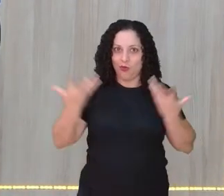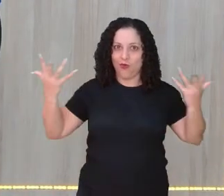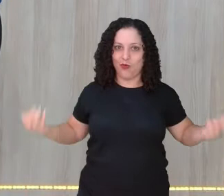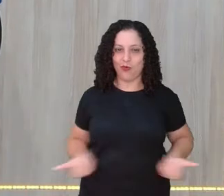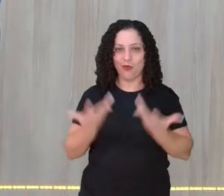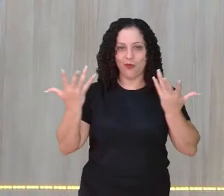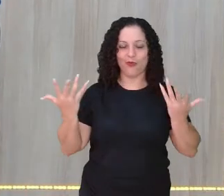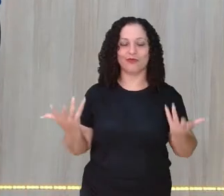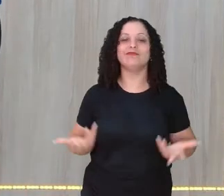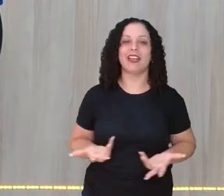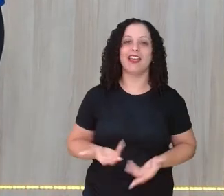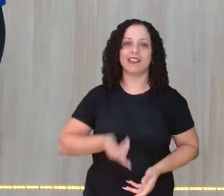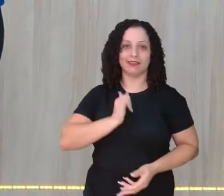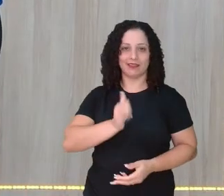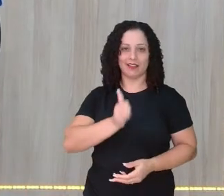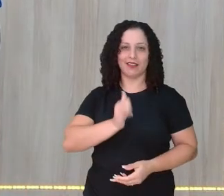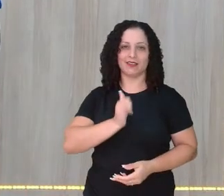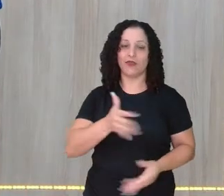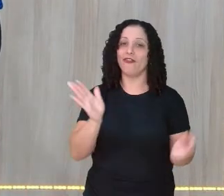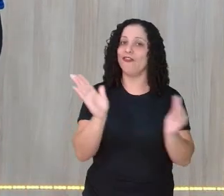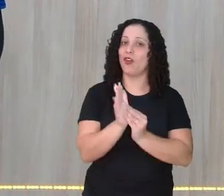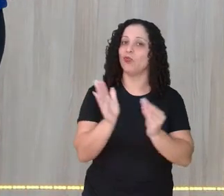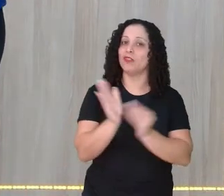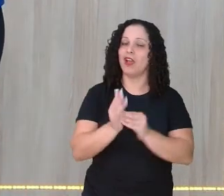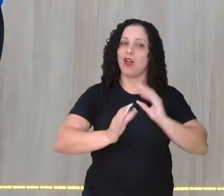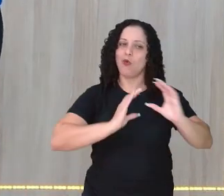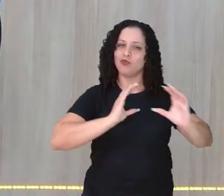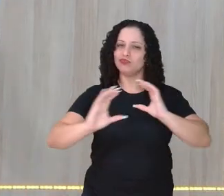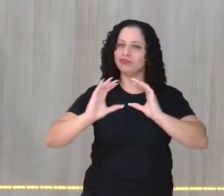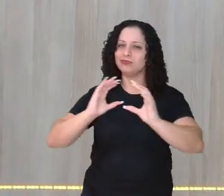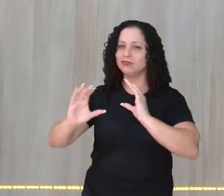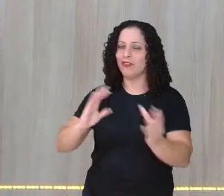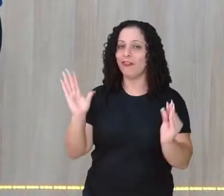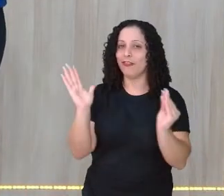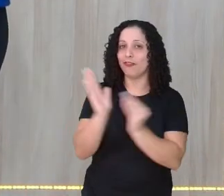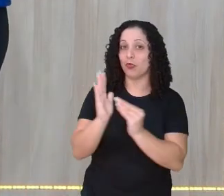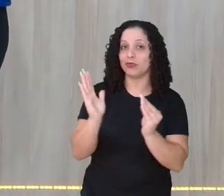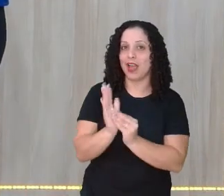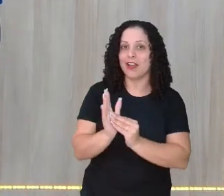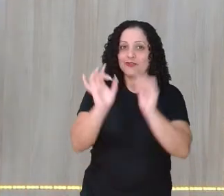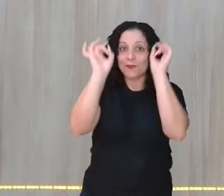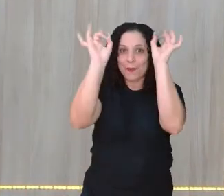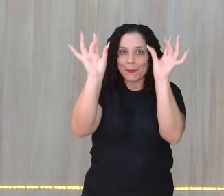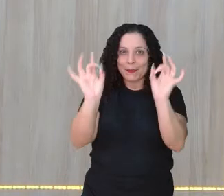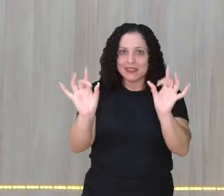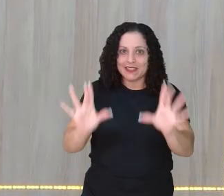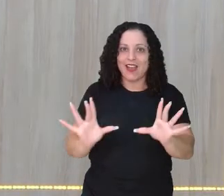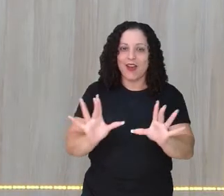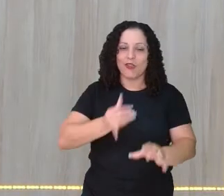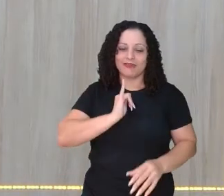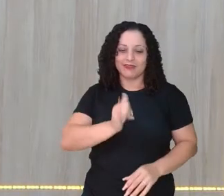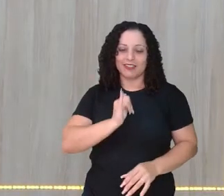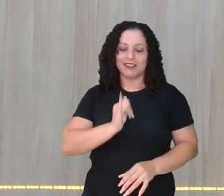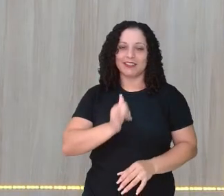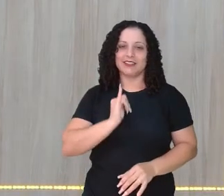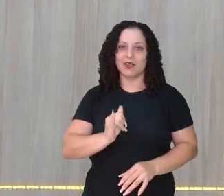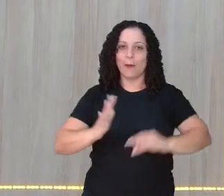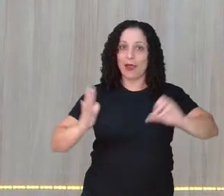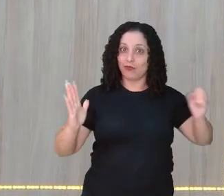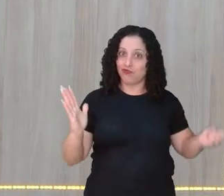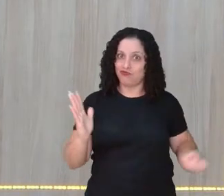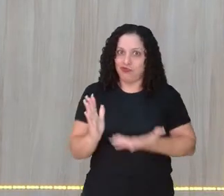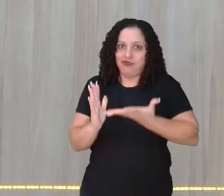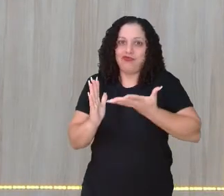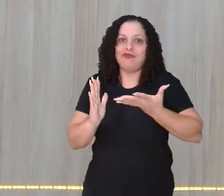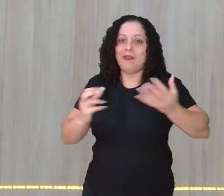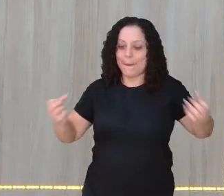de narração, tá? Então é porque está faltando aí talvez um elemento da narração que